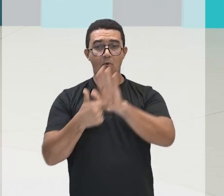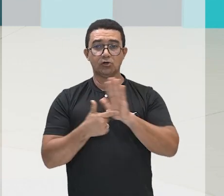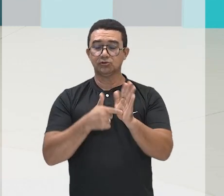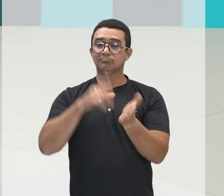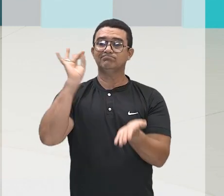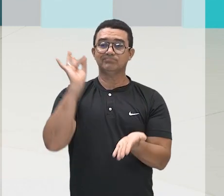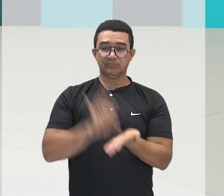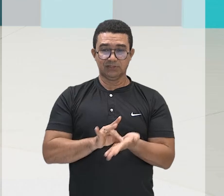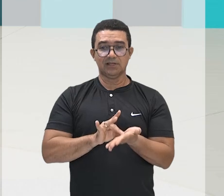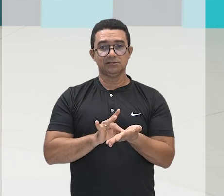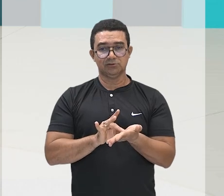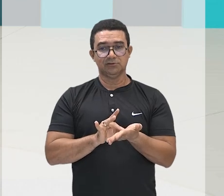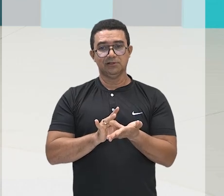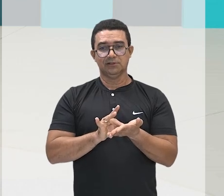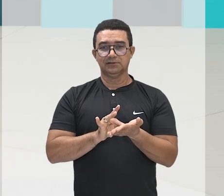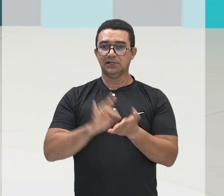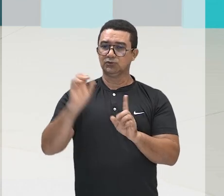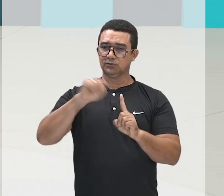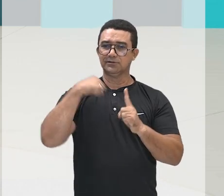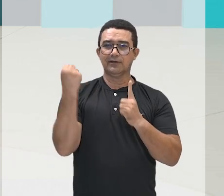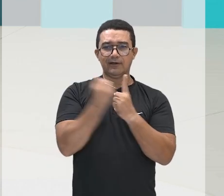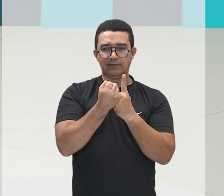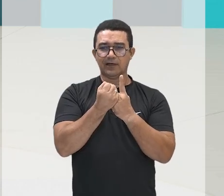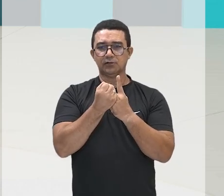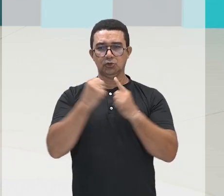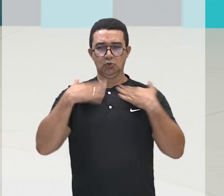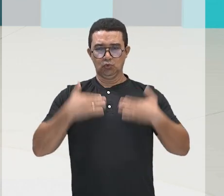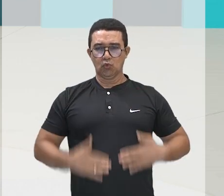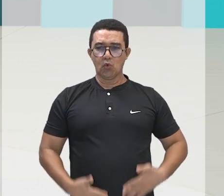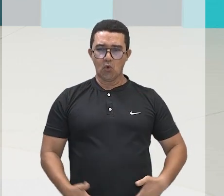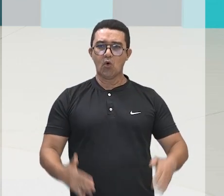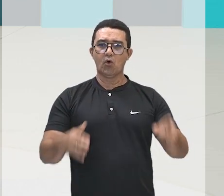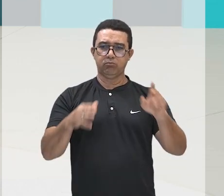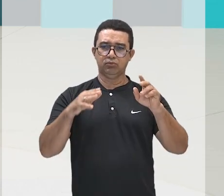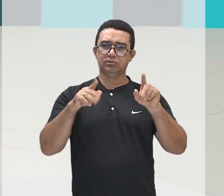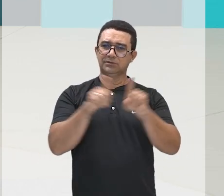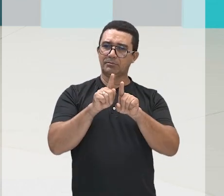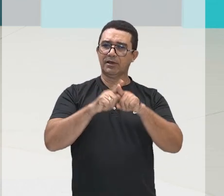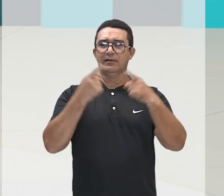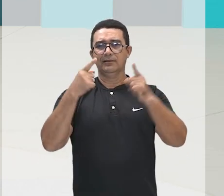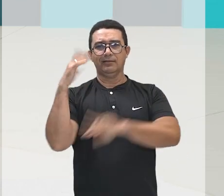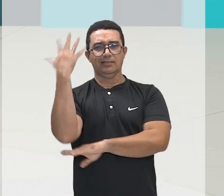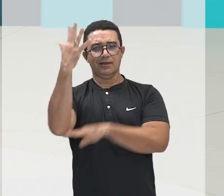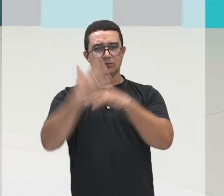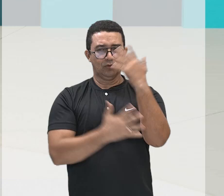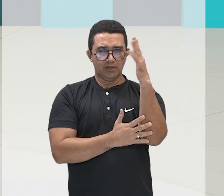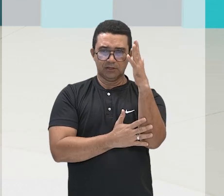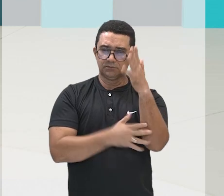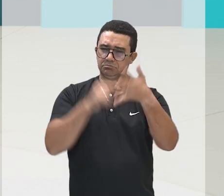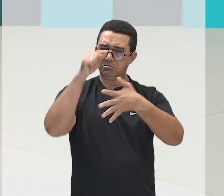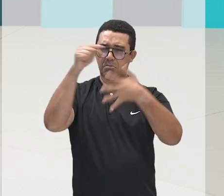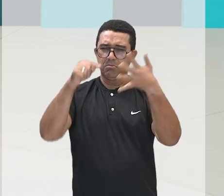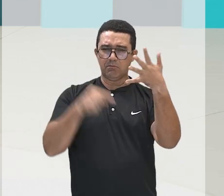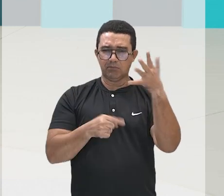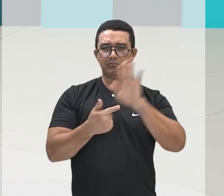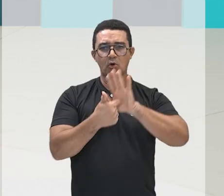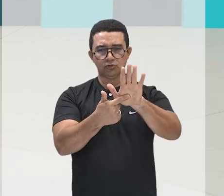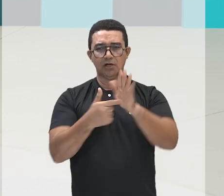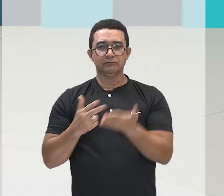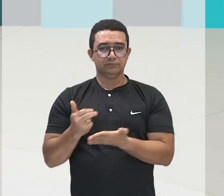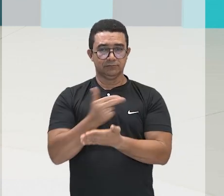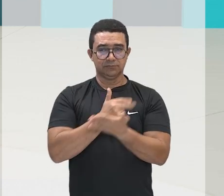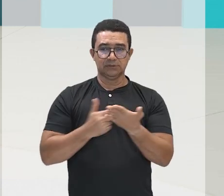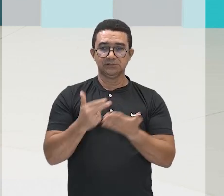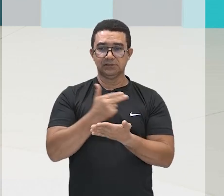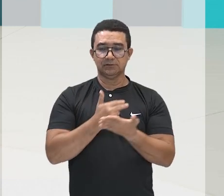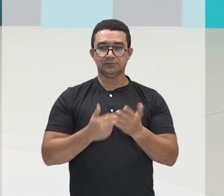retratando a realidade mesmo do corpo humano, da natureza e assim por diante. Então, isso